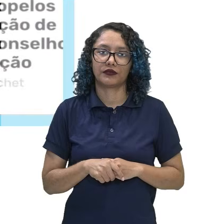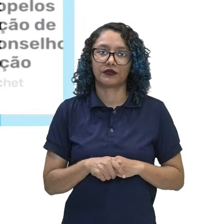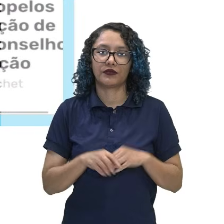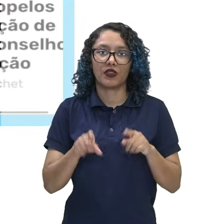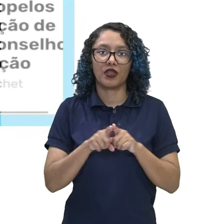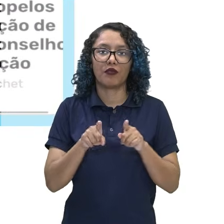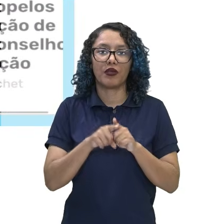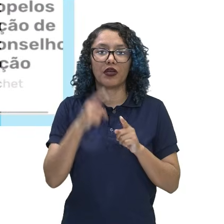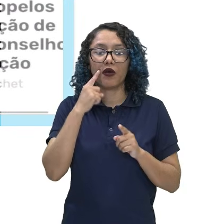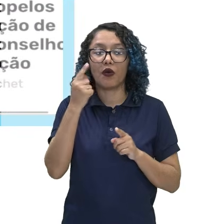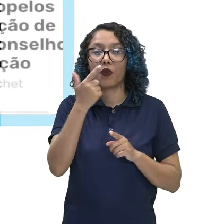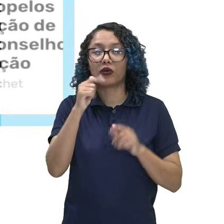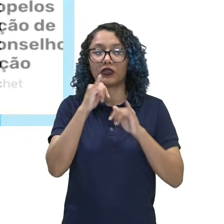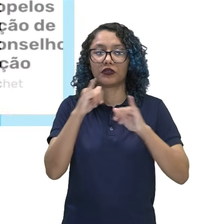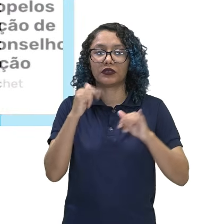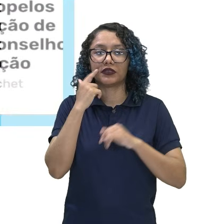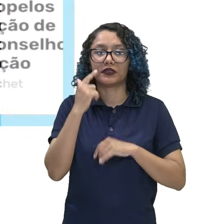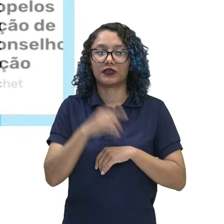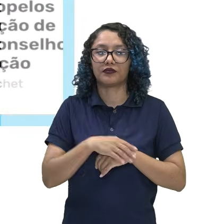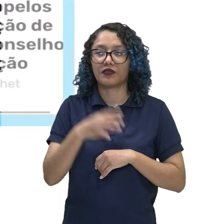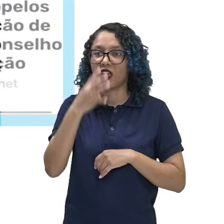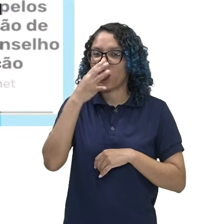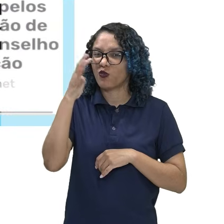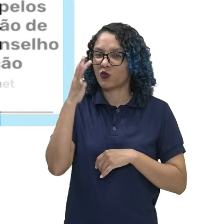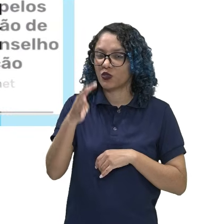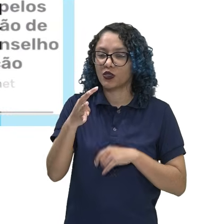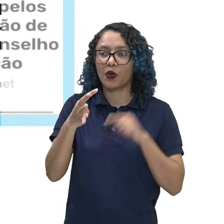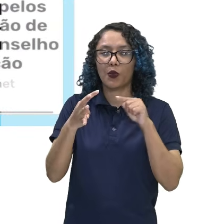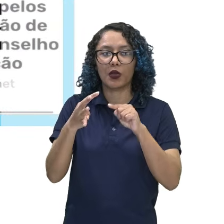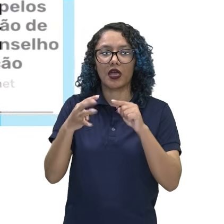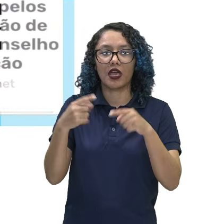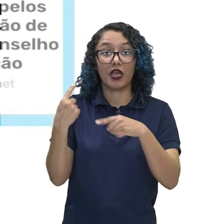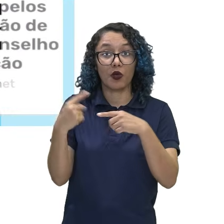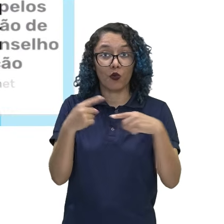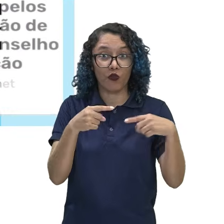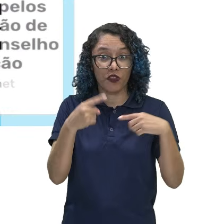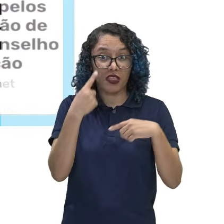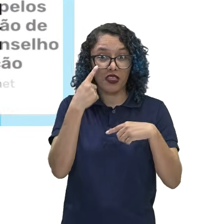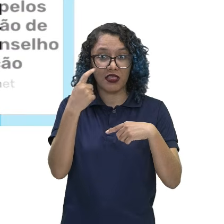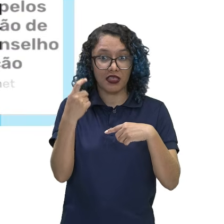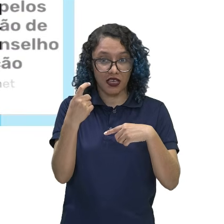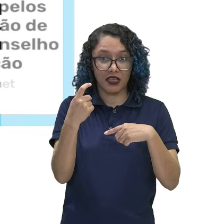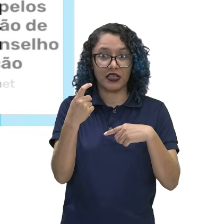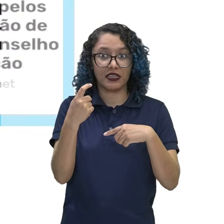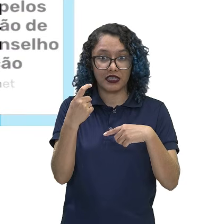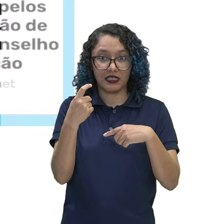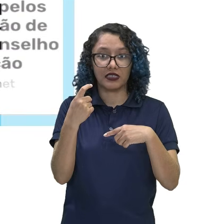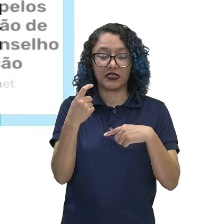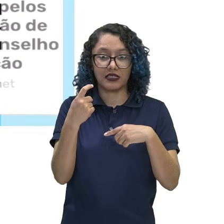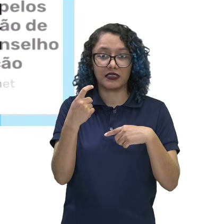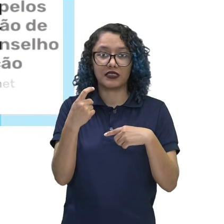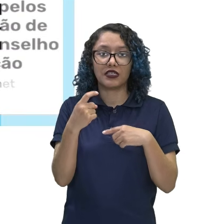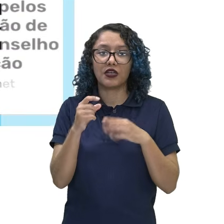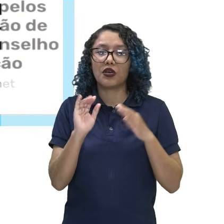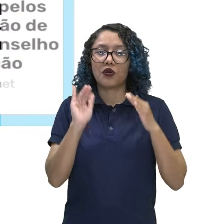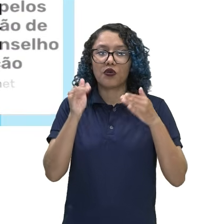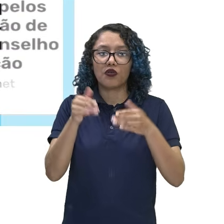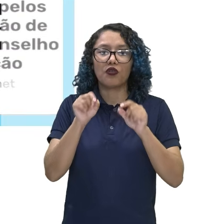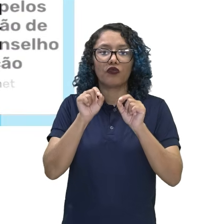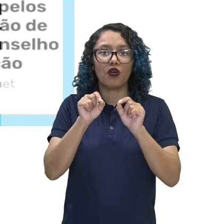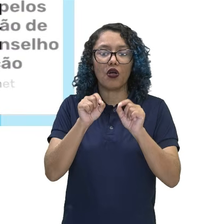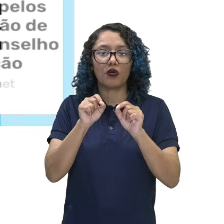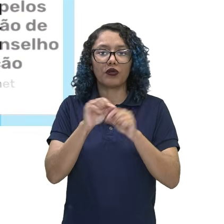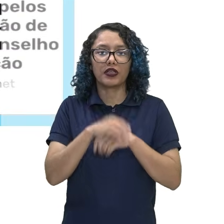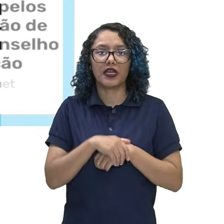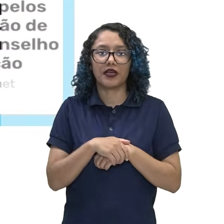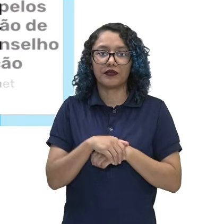que diz o seguinte: acusações de conflito de interesses e atropelos à destituição do presidente do